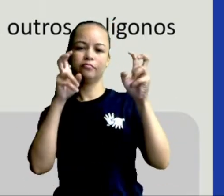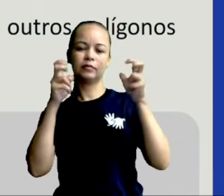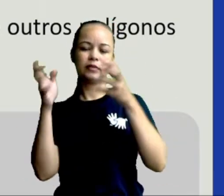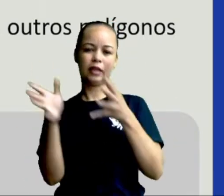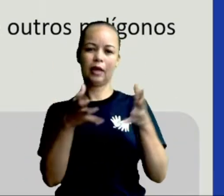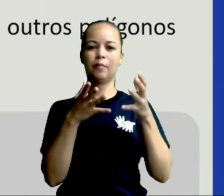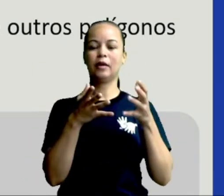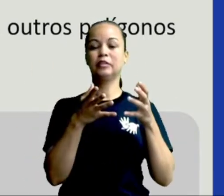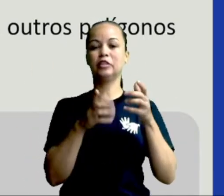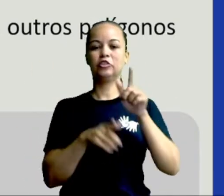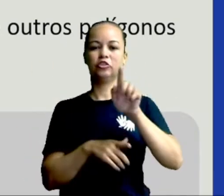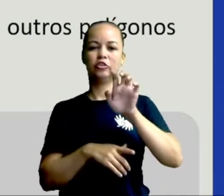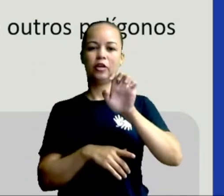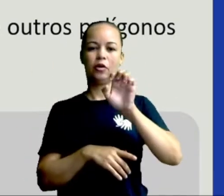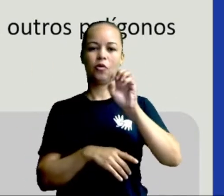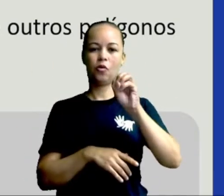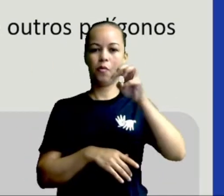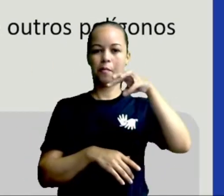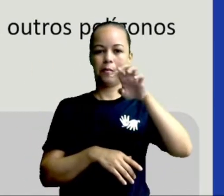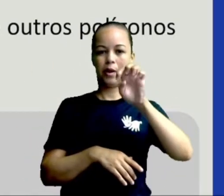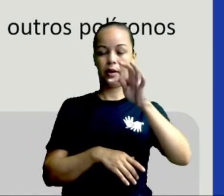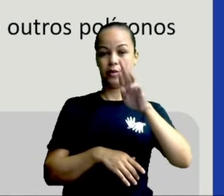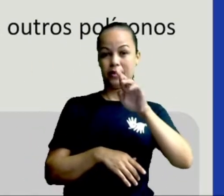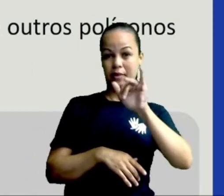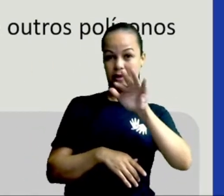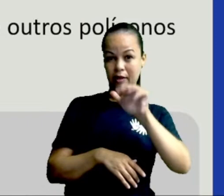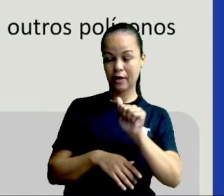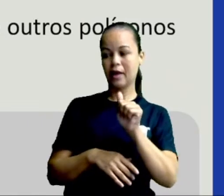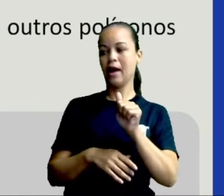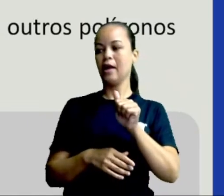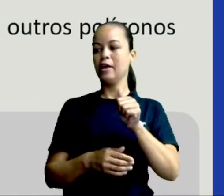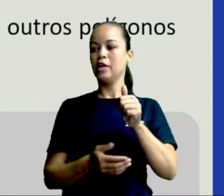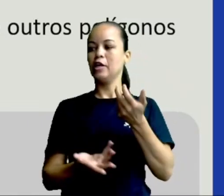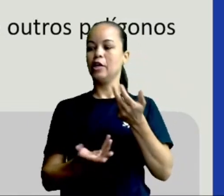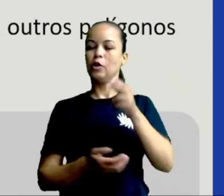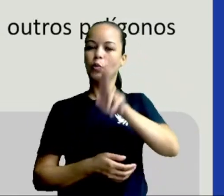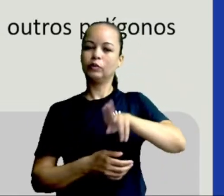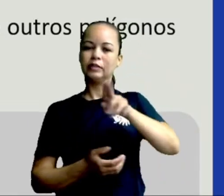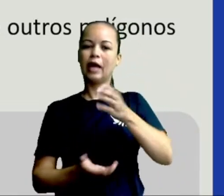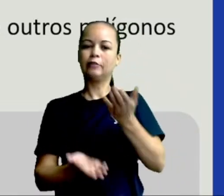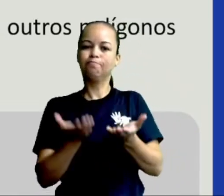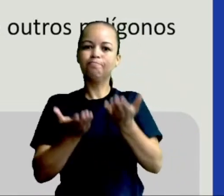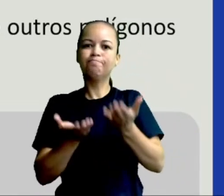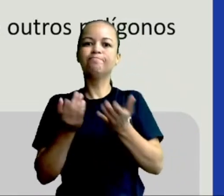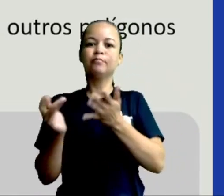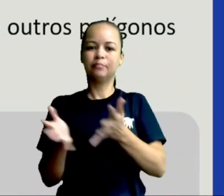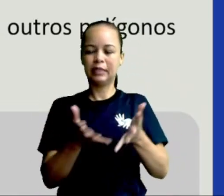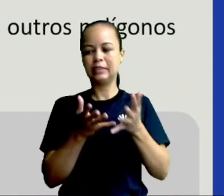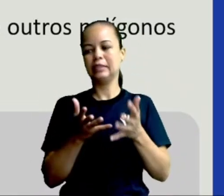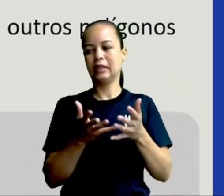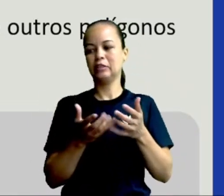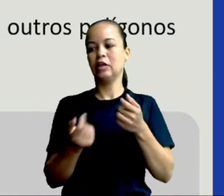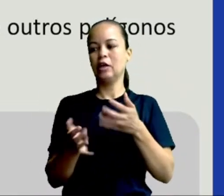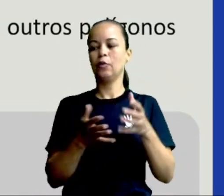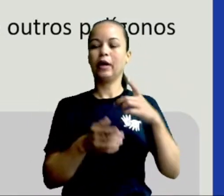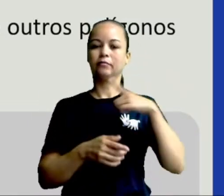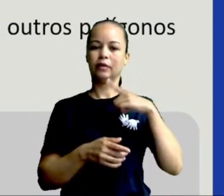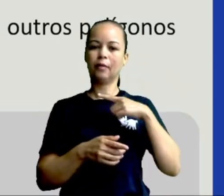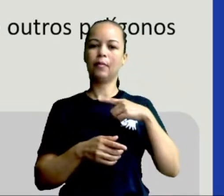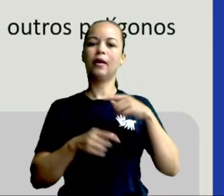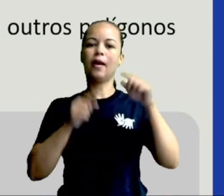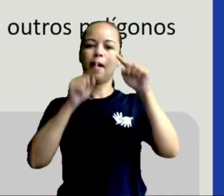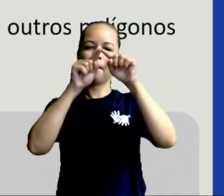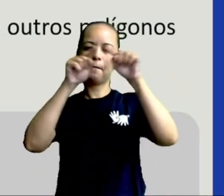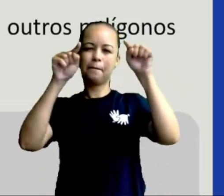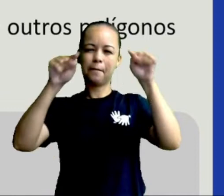e grandezas e medidas. Opa, duas unidades temáticas, professora? Isso. Eu quero trabalhar polígonos, que está aí dentro